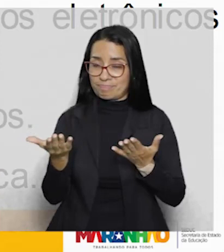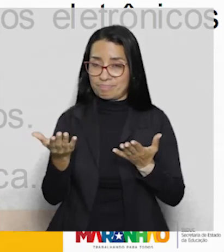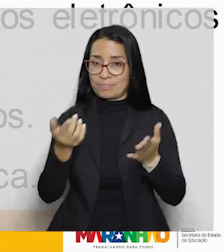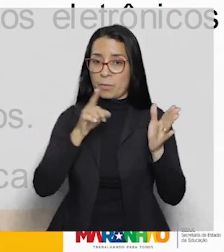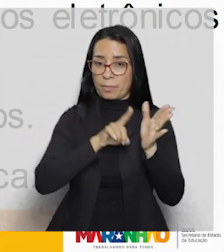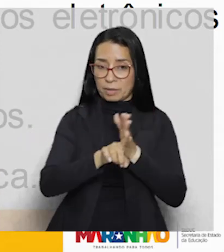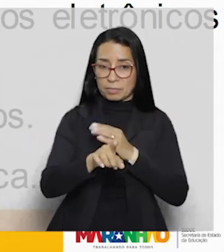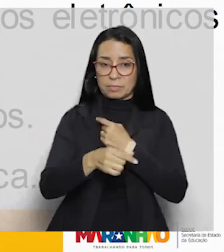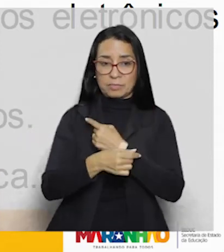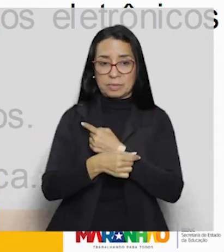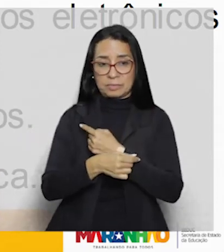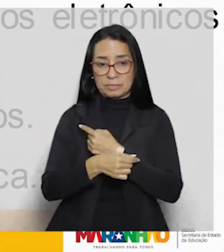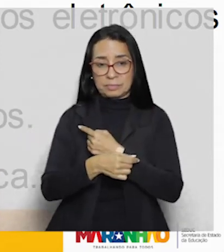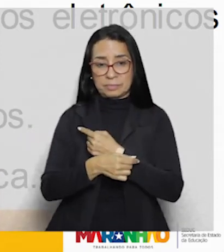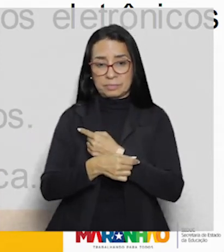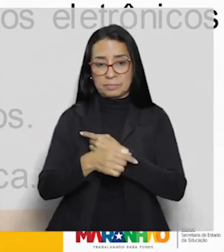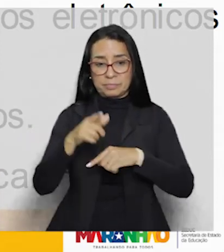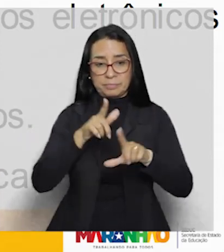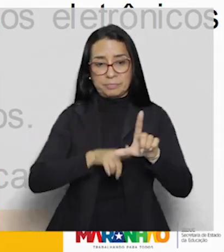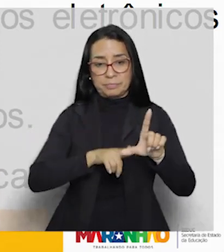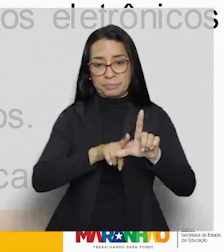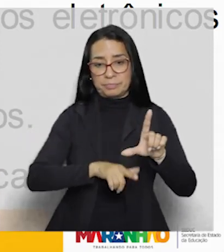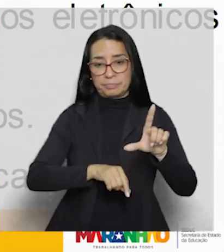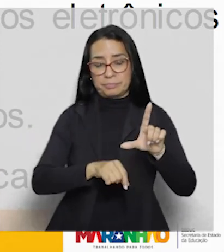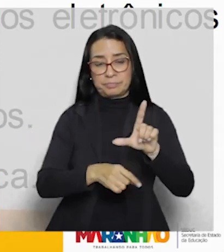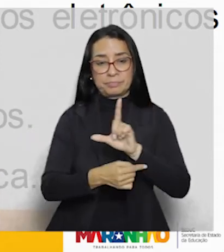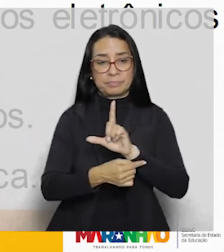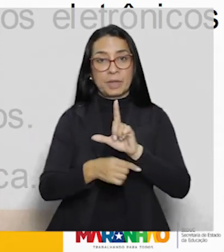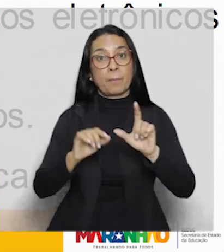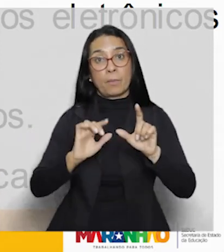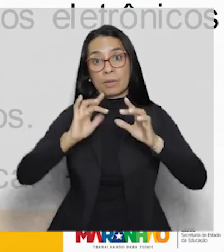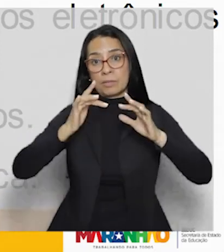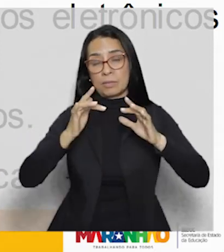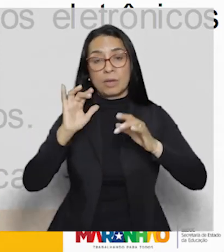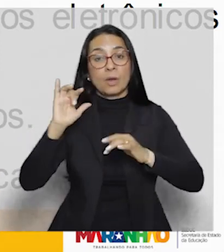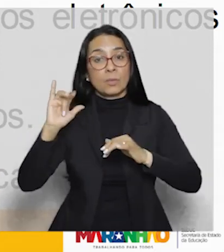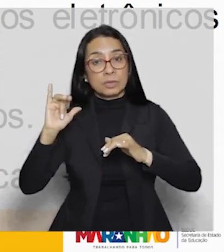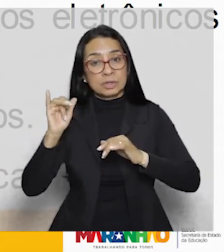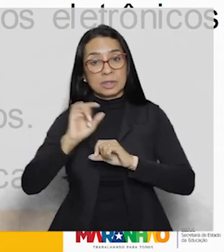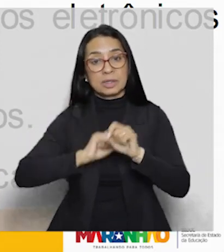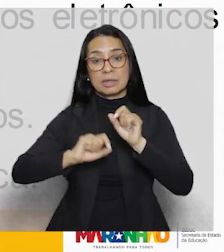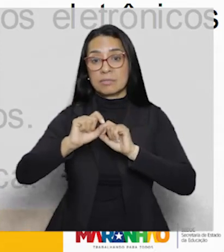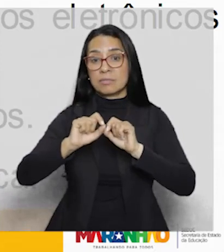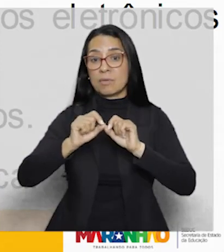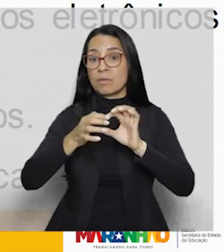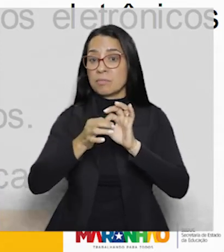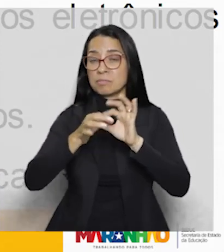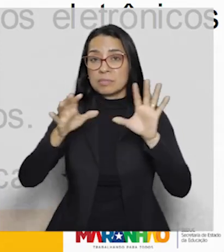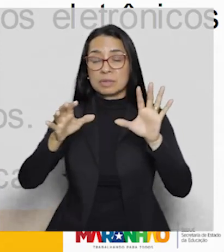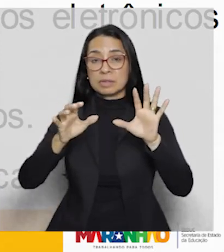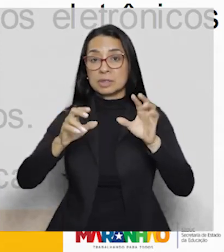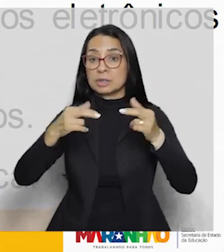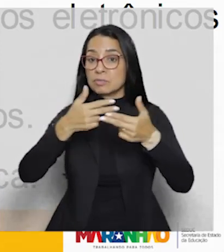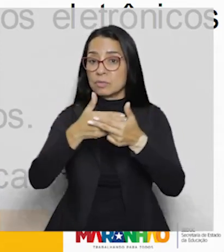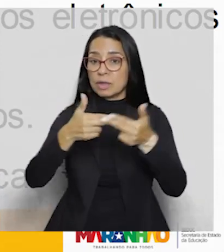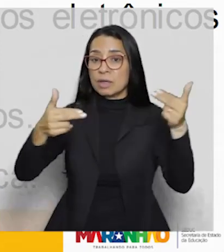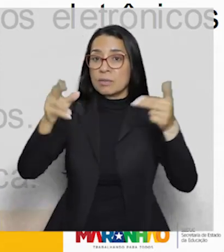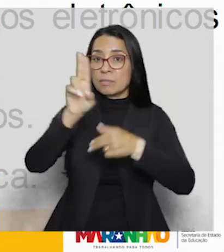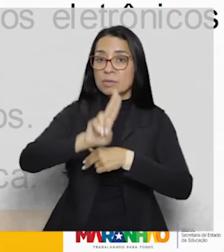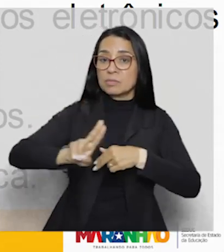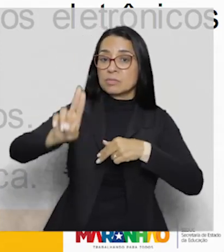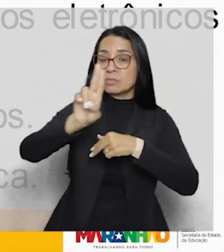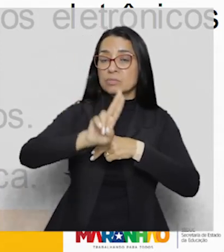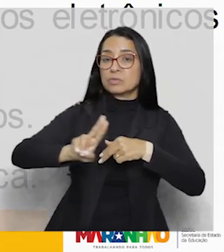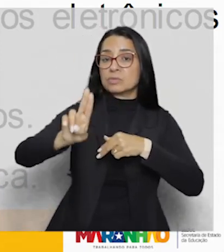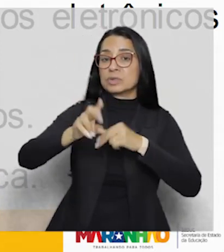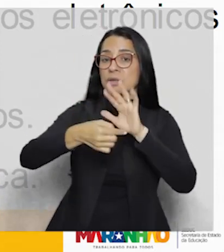meios eletrônicos com a arte revolucionária, porque o Instagram foi o mecanismo de repassar a arte dele. A violência contra os negros americanos, isso já acontece